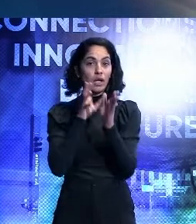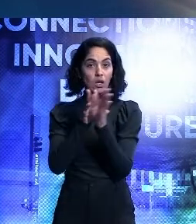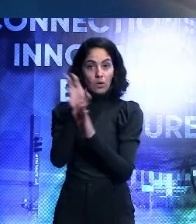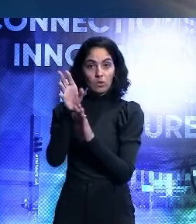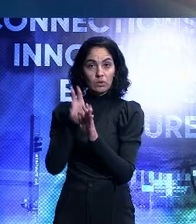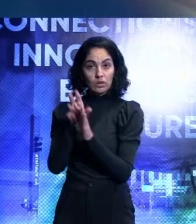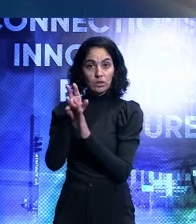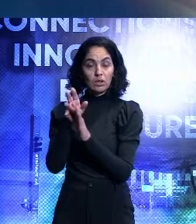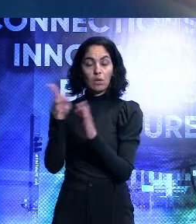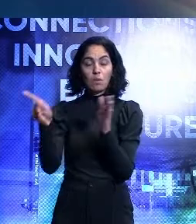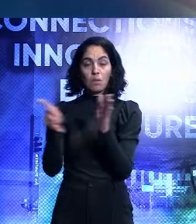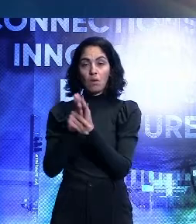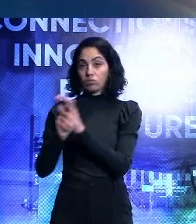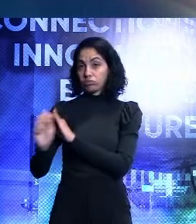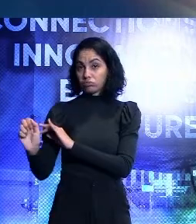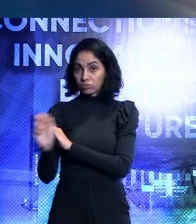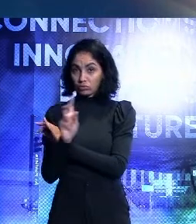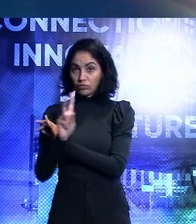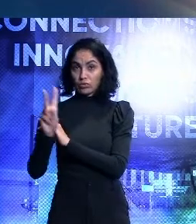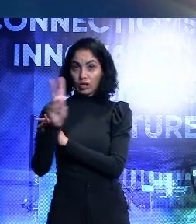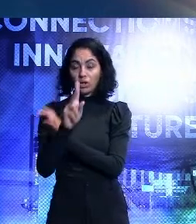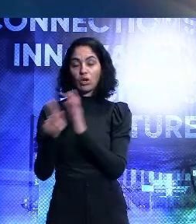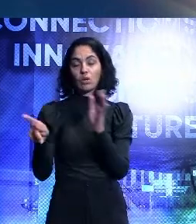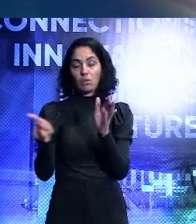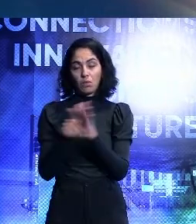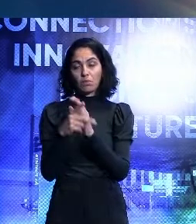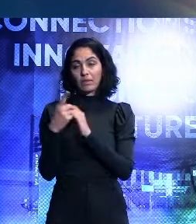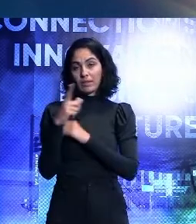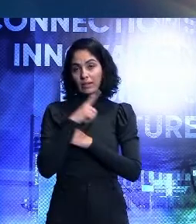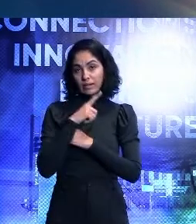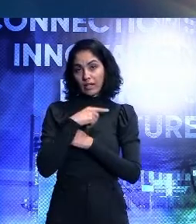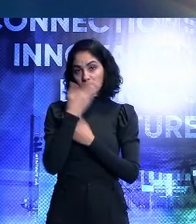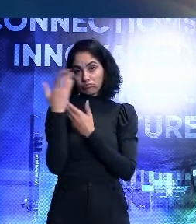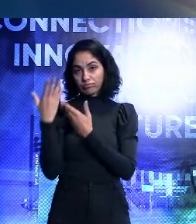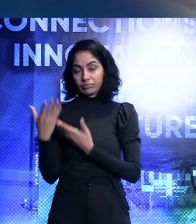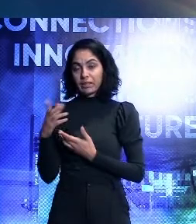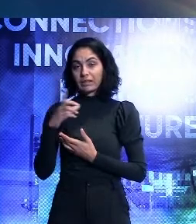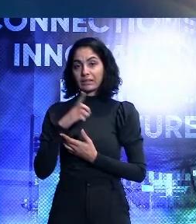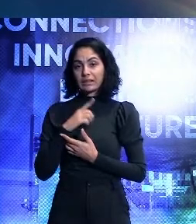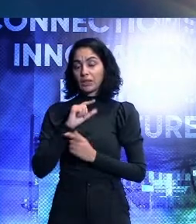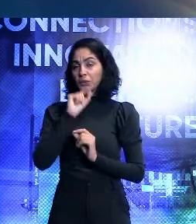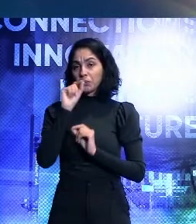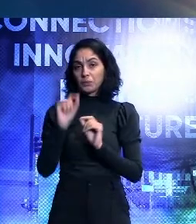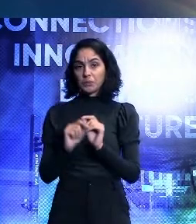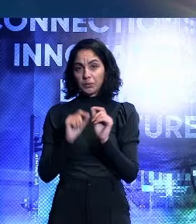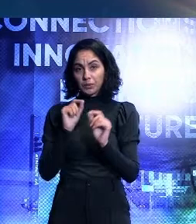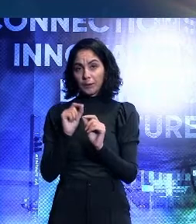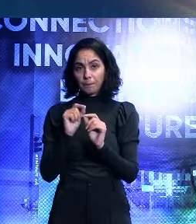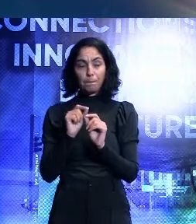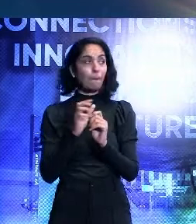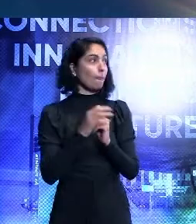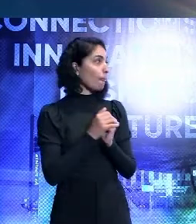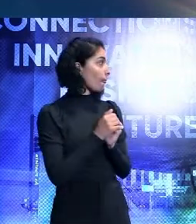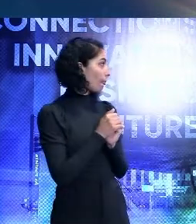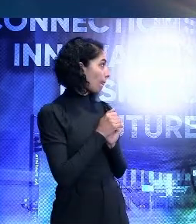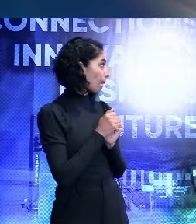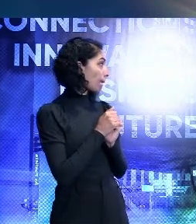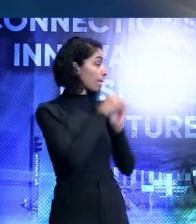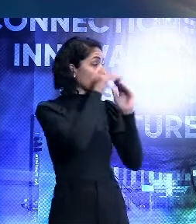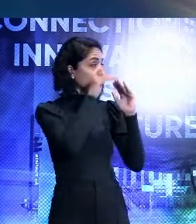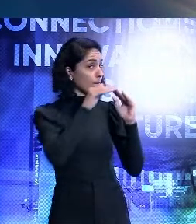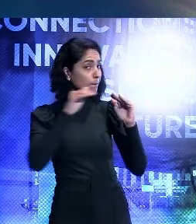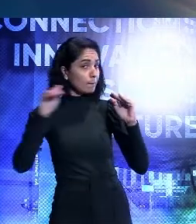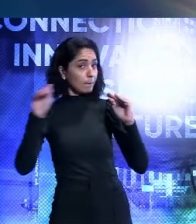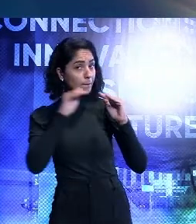fluxos de valor, que a gente tem aqui, e aí a gente tem verticais que apoiam a gerada de